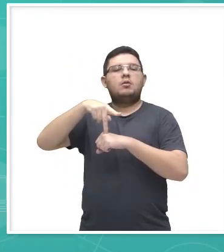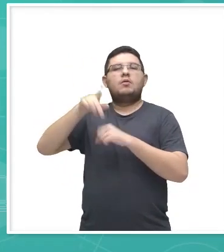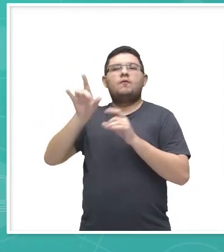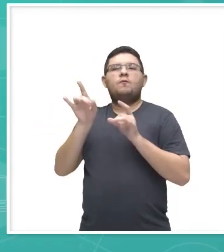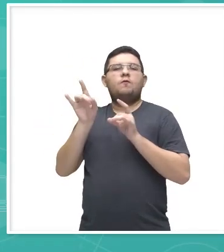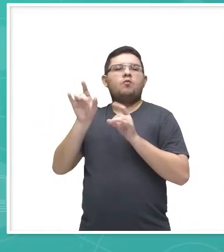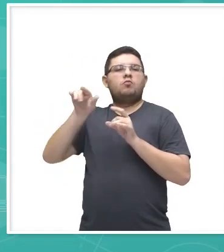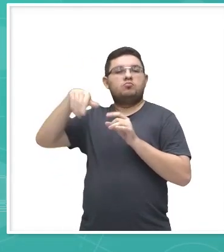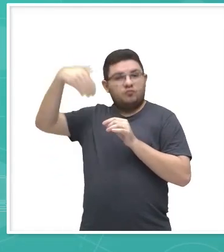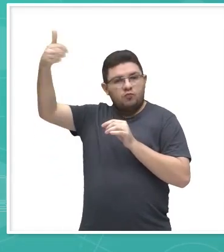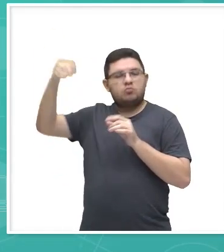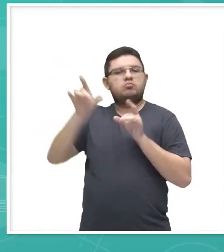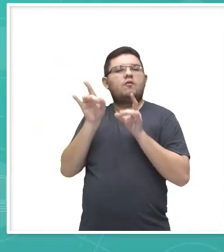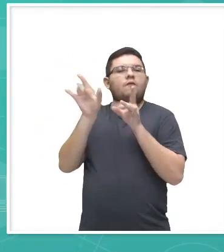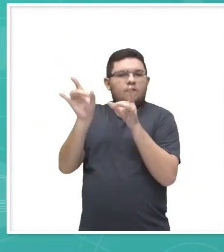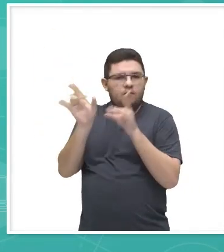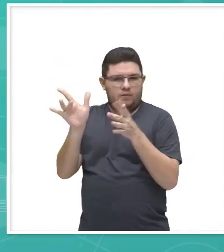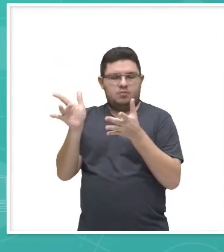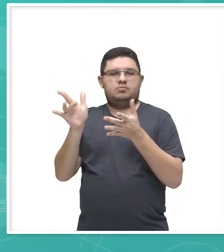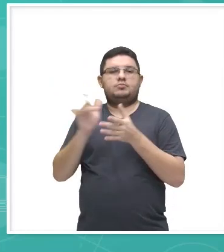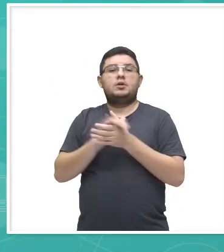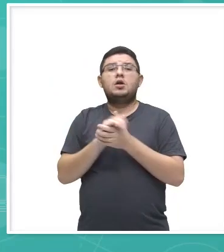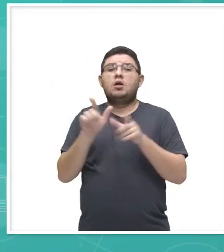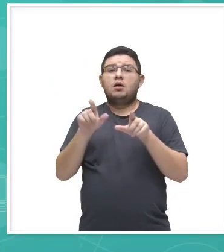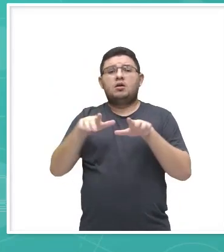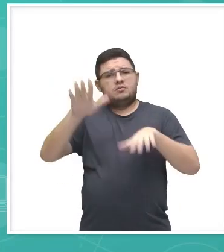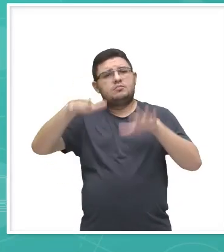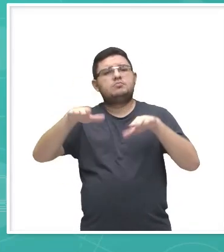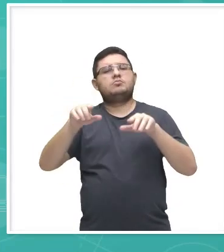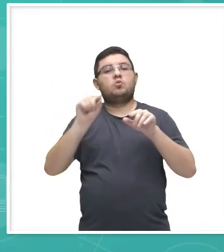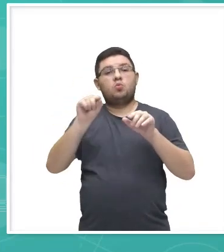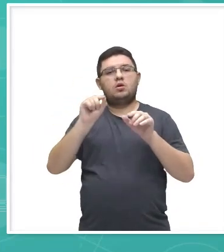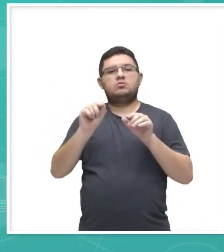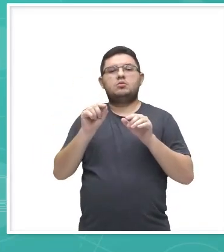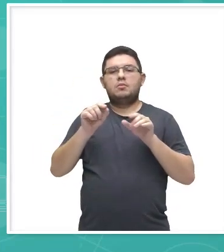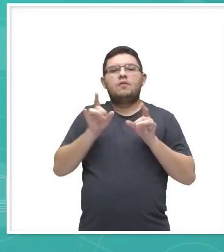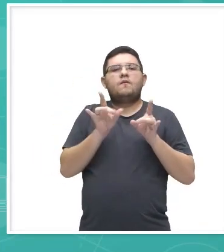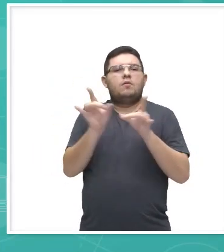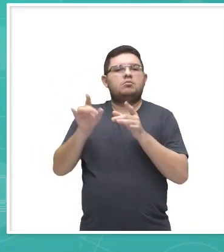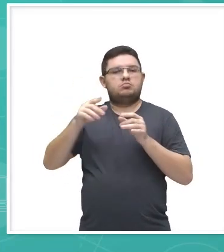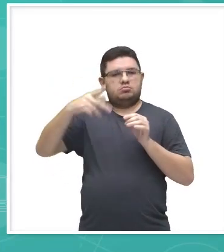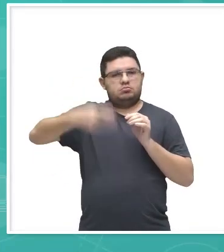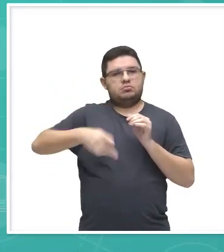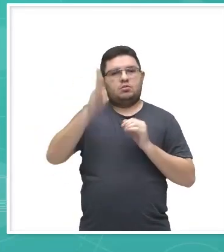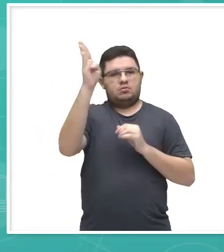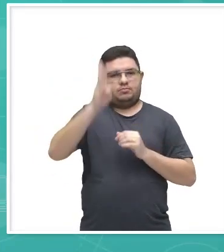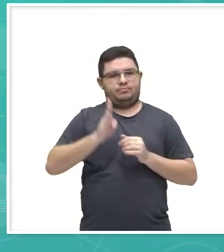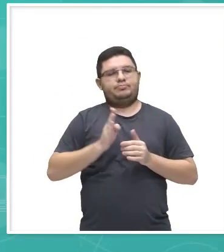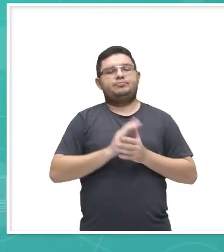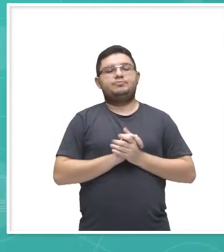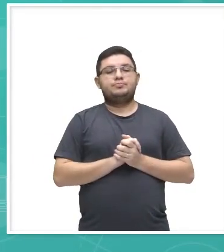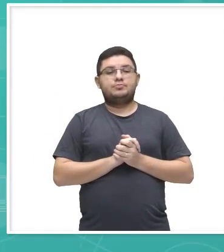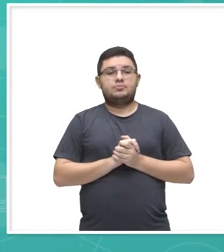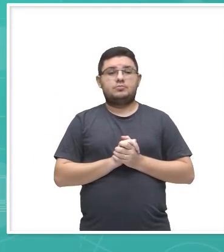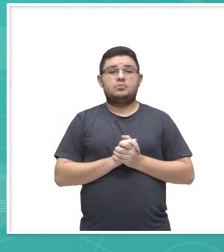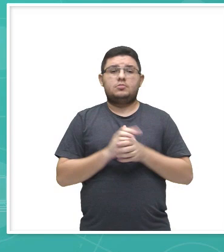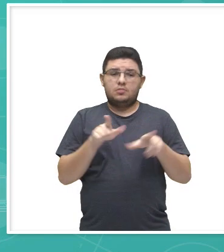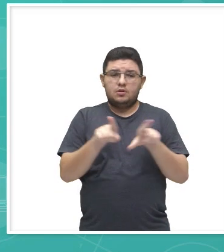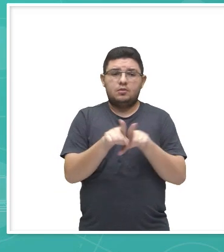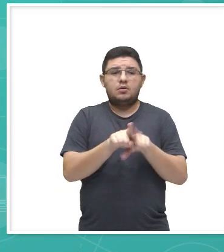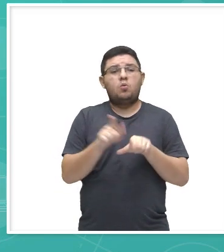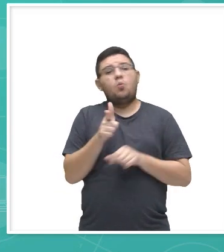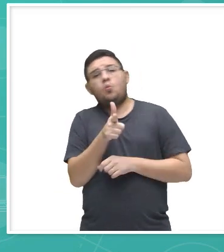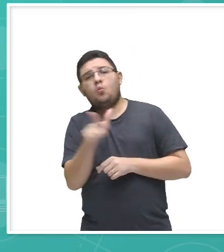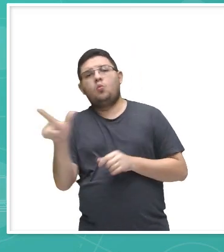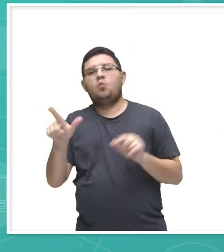outros países, né? Ou até mesmo para o consumo interno, né? Temos também a agropecuária, que ela vai ser utilizada